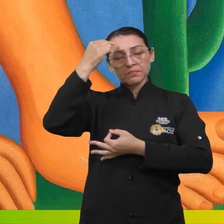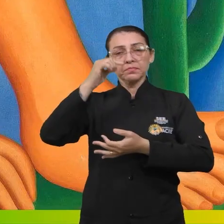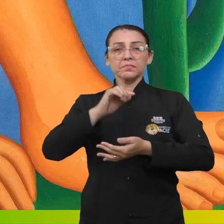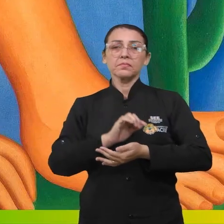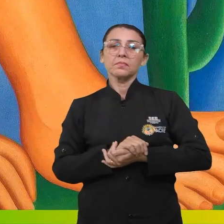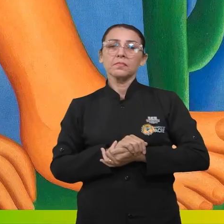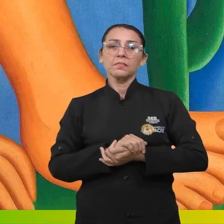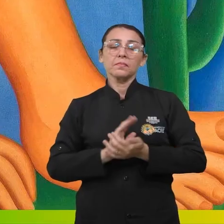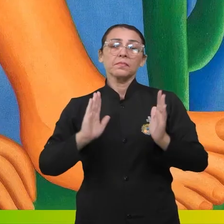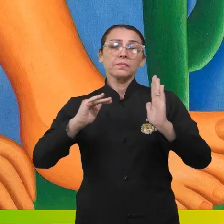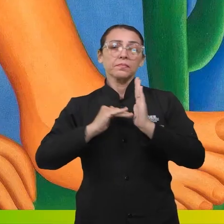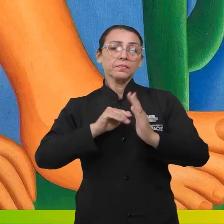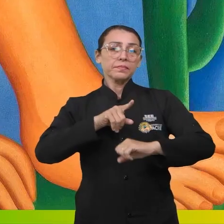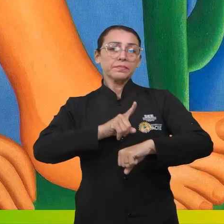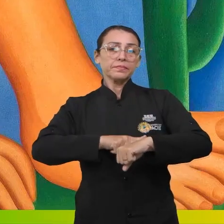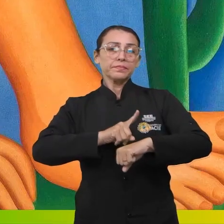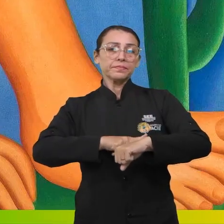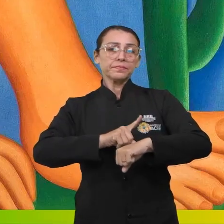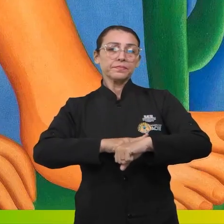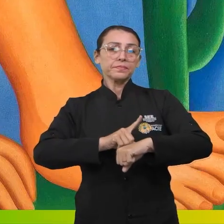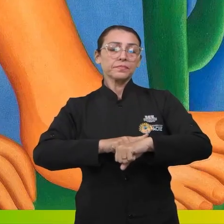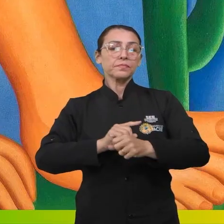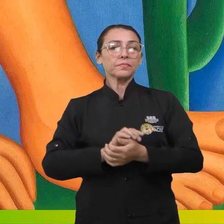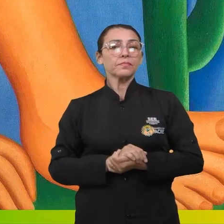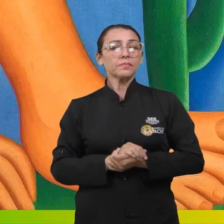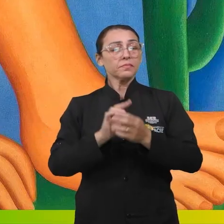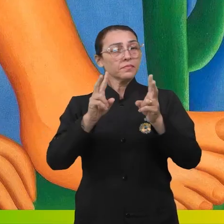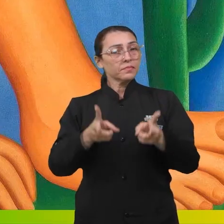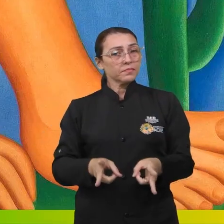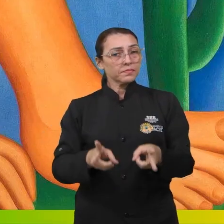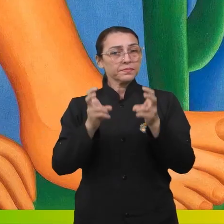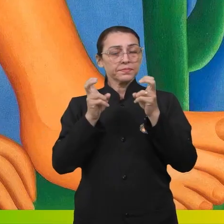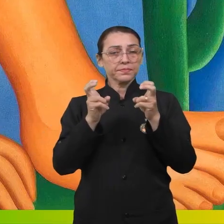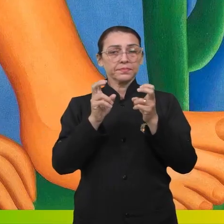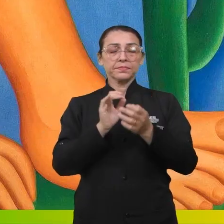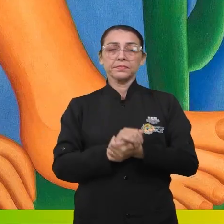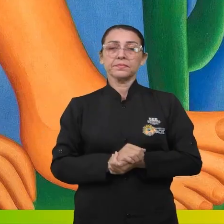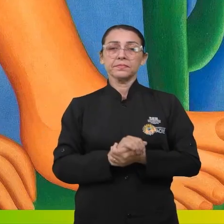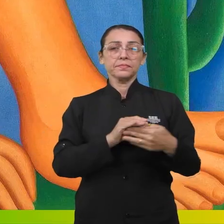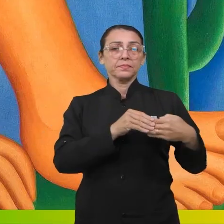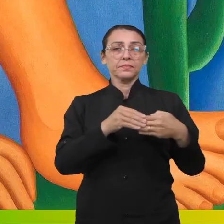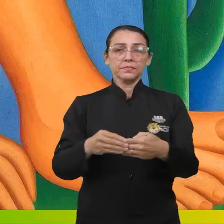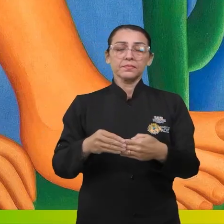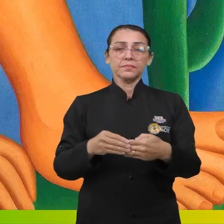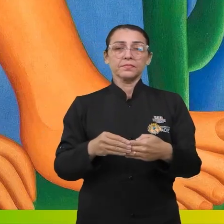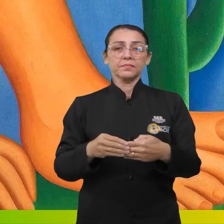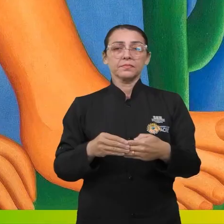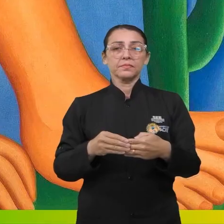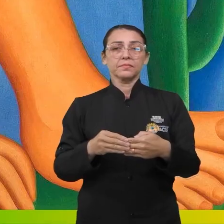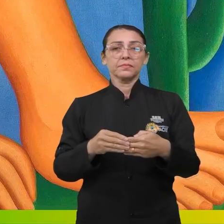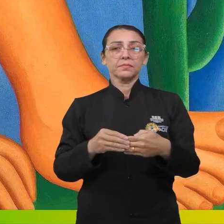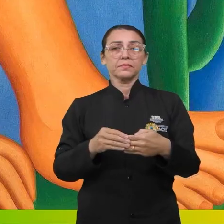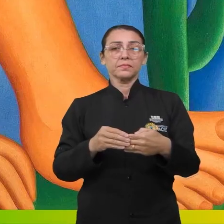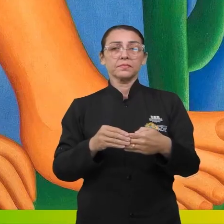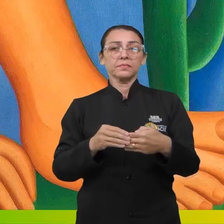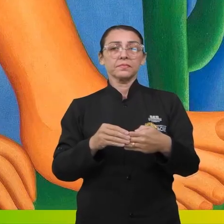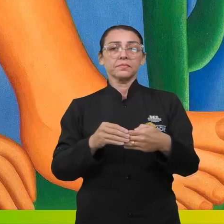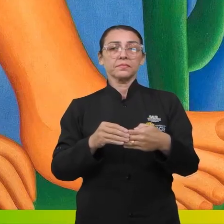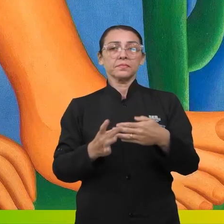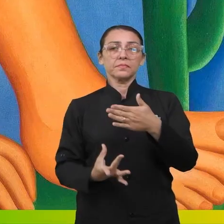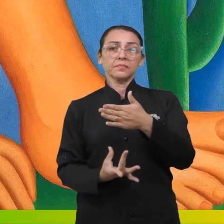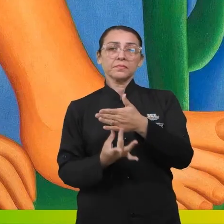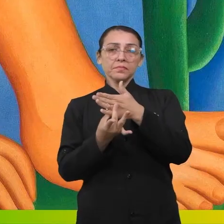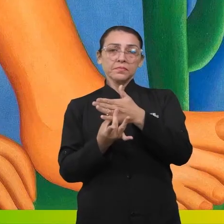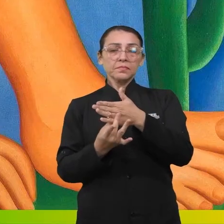ali até aquele momento, né? A gente percebe que ela não traz formas realistas que até então